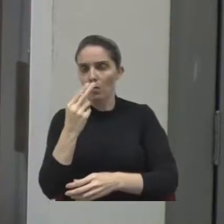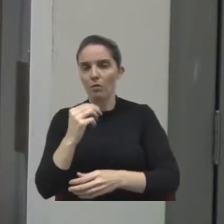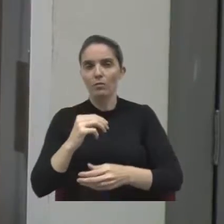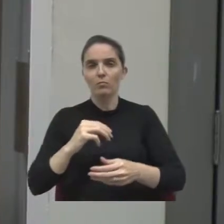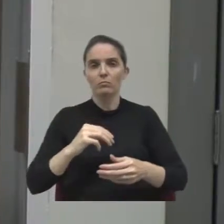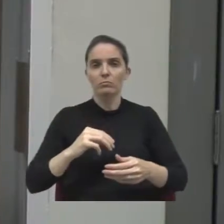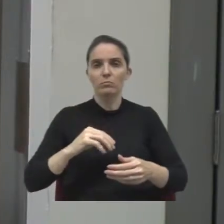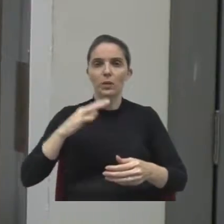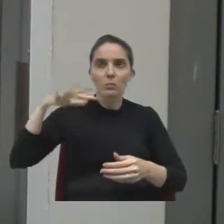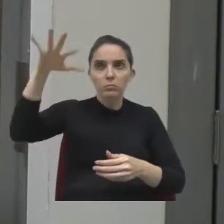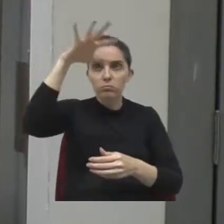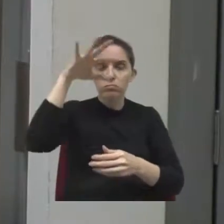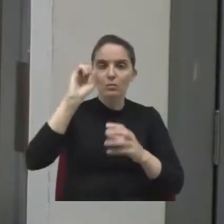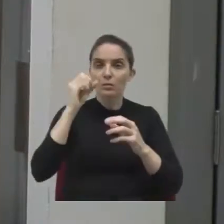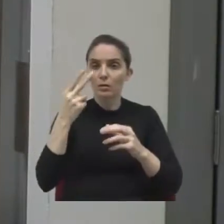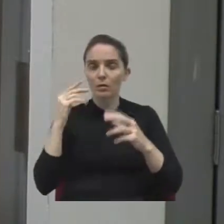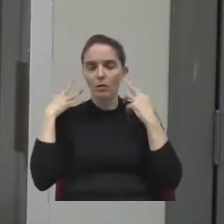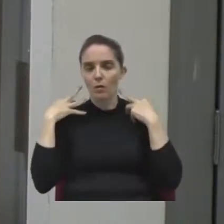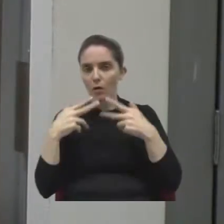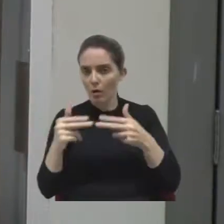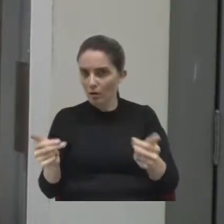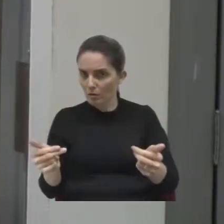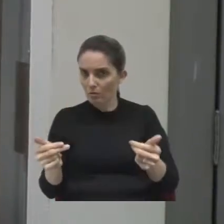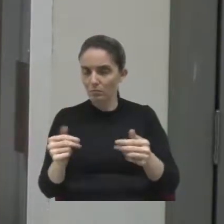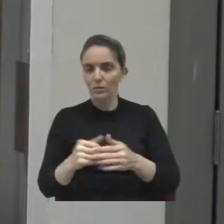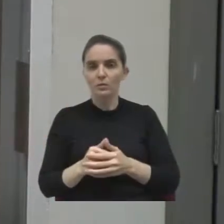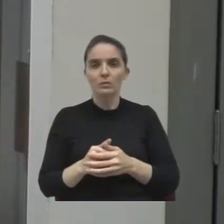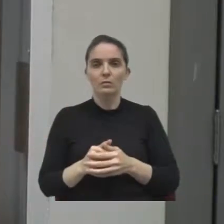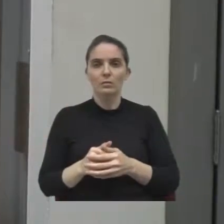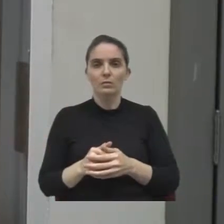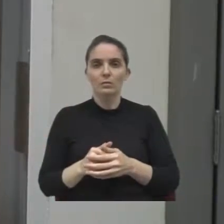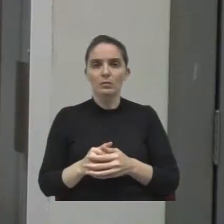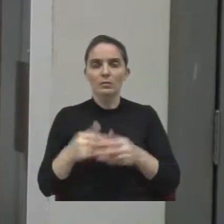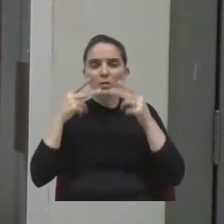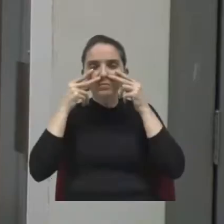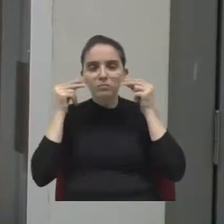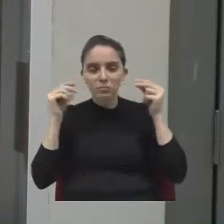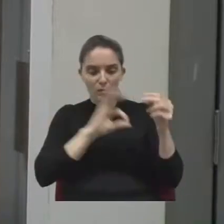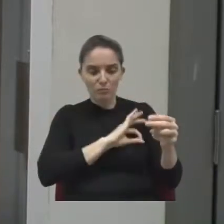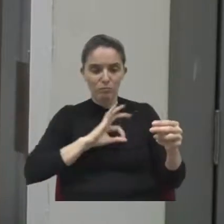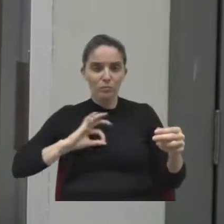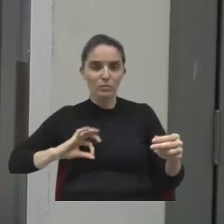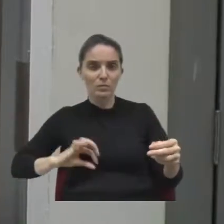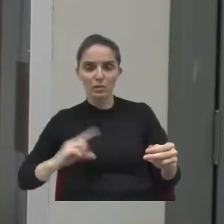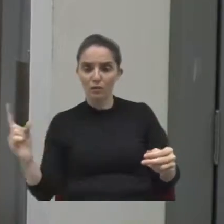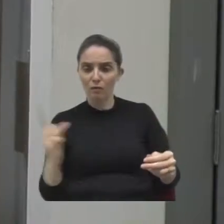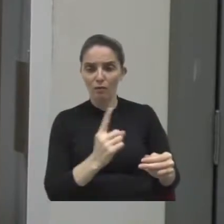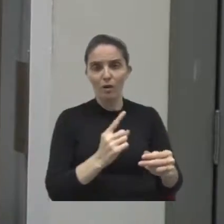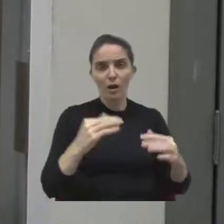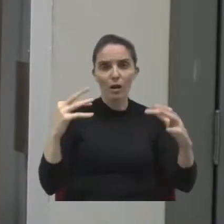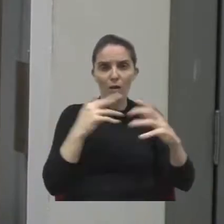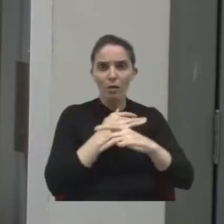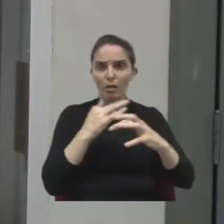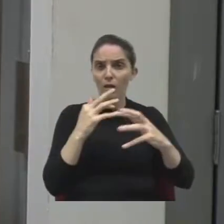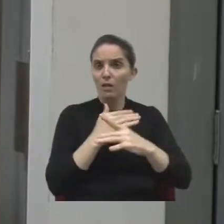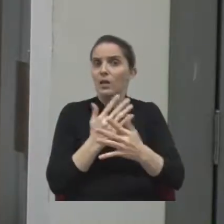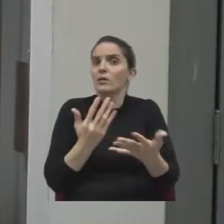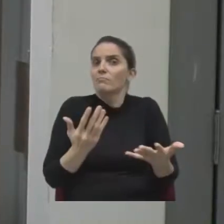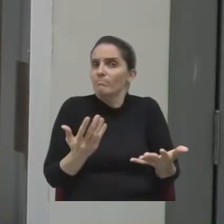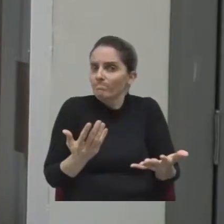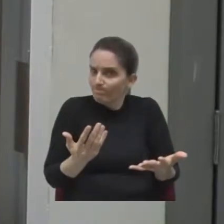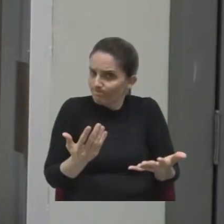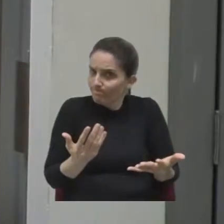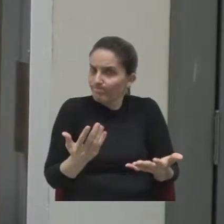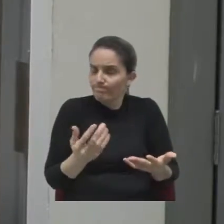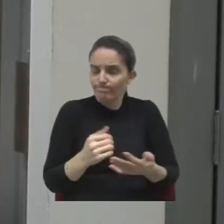animais, quando a gente fala que os animais, as onças estão vindo para a cidade, e a gente fala, tudo uma coisa acaba estando ligando com a outra. E